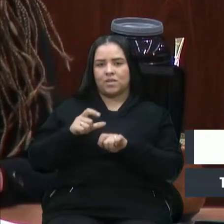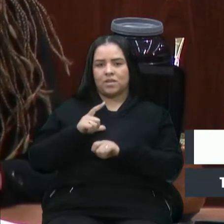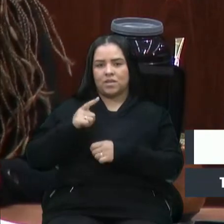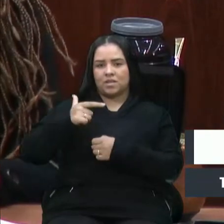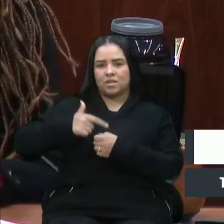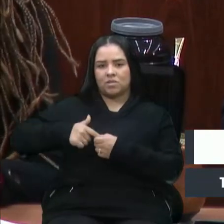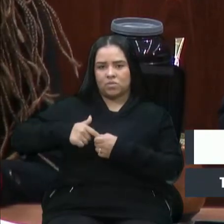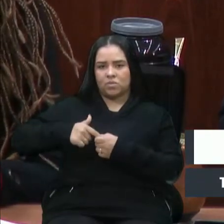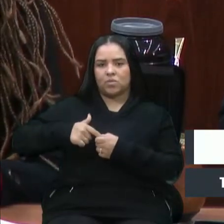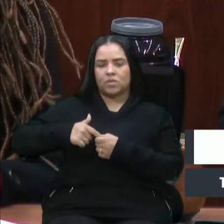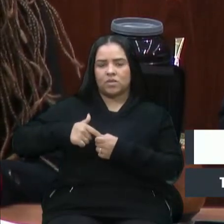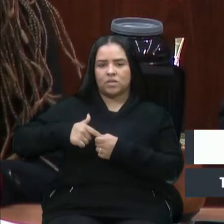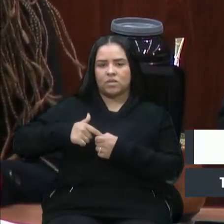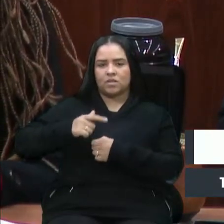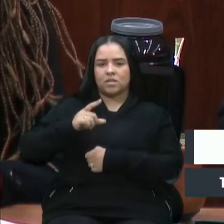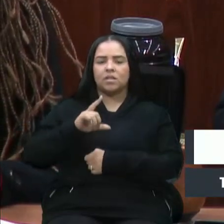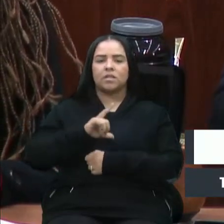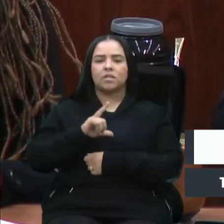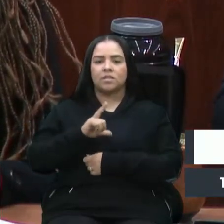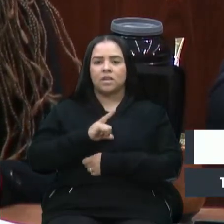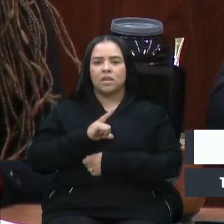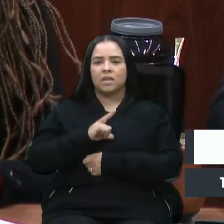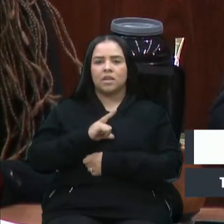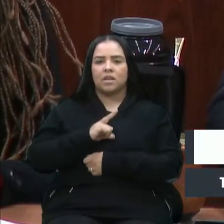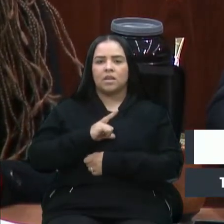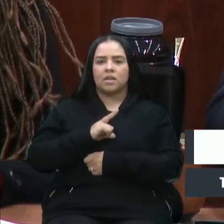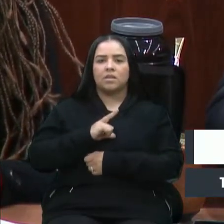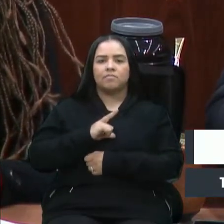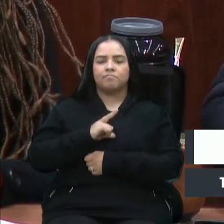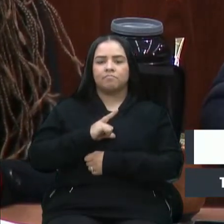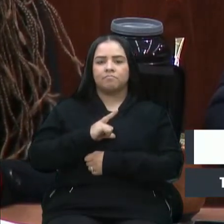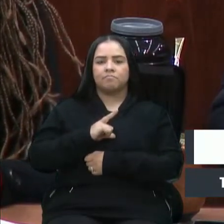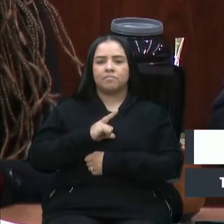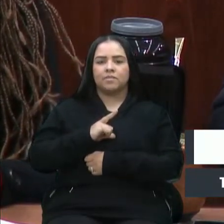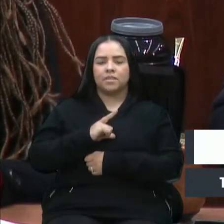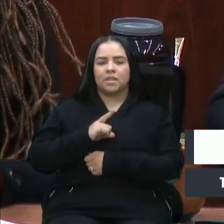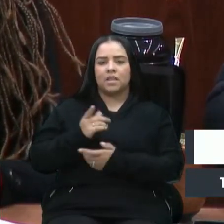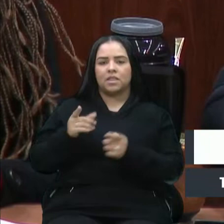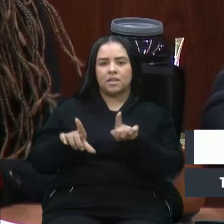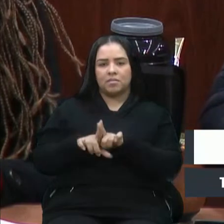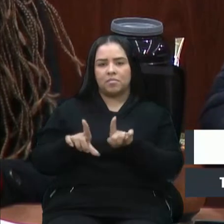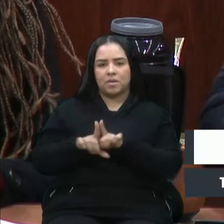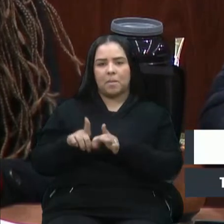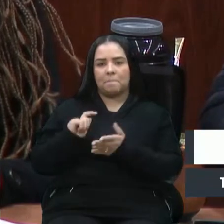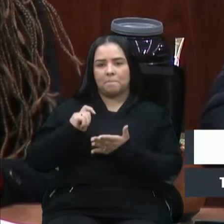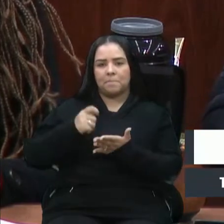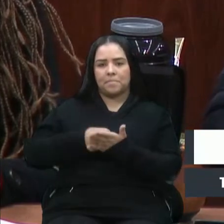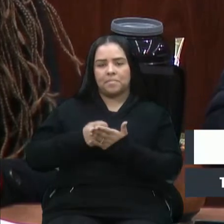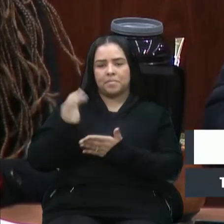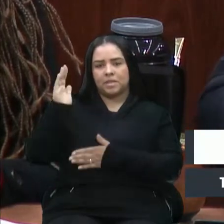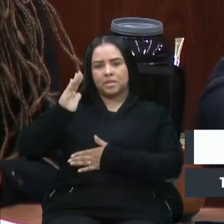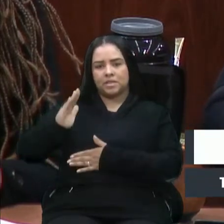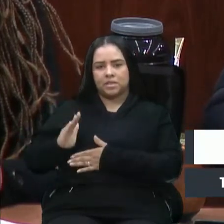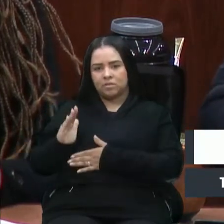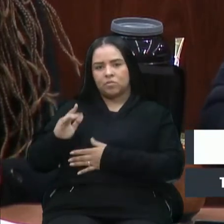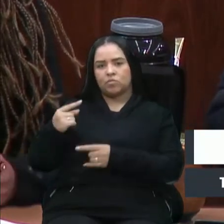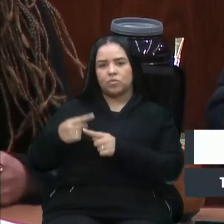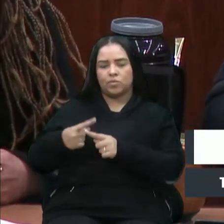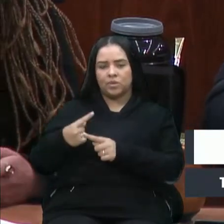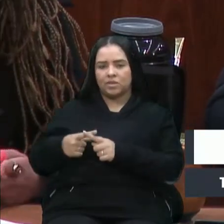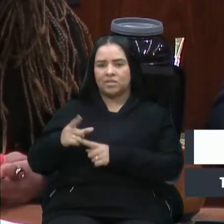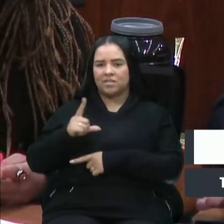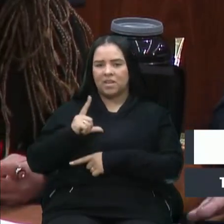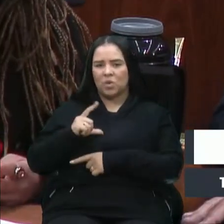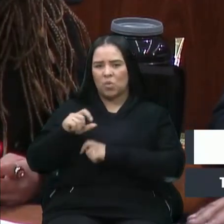tivesse no cabendo no bolso dos brasileiros e para caber no bolso com arroz